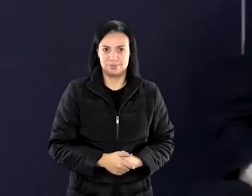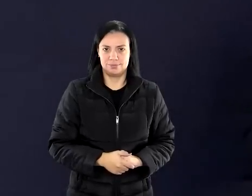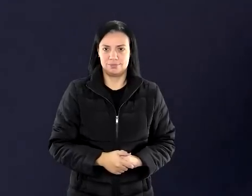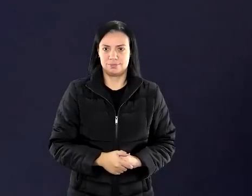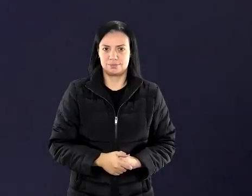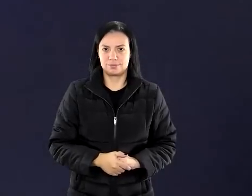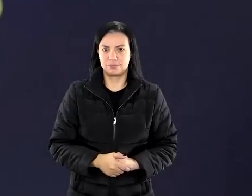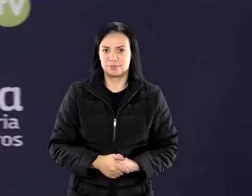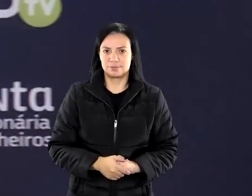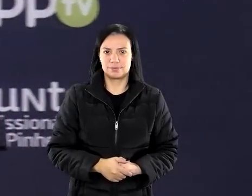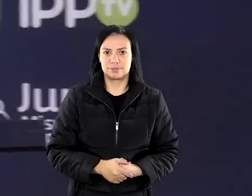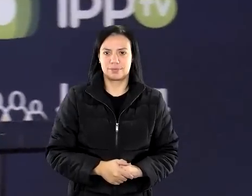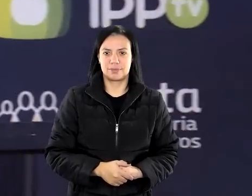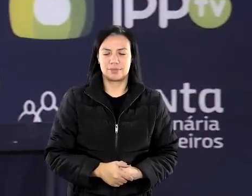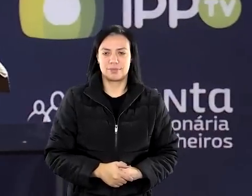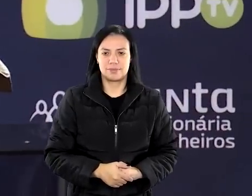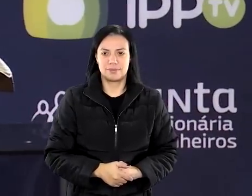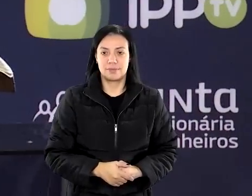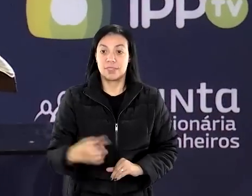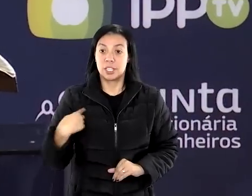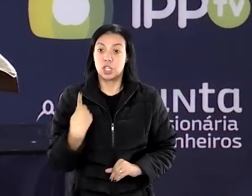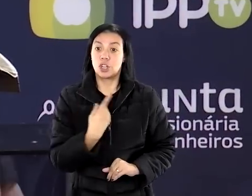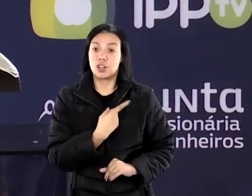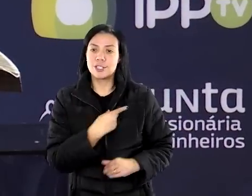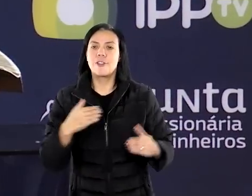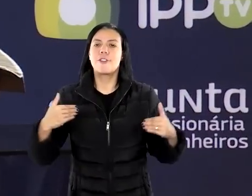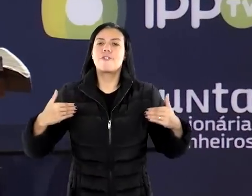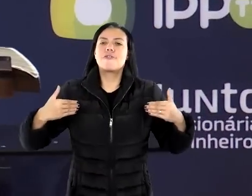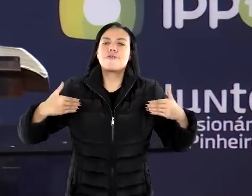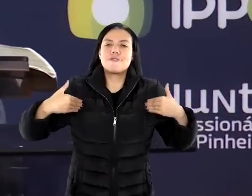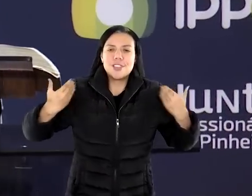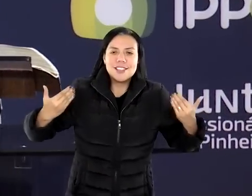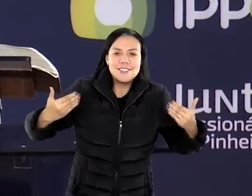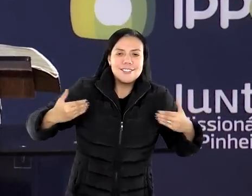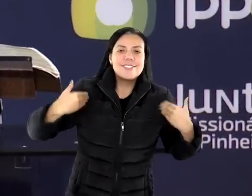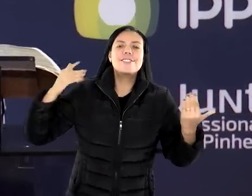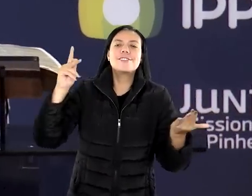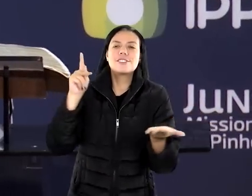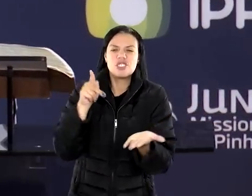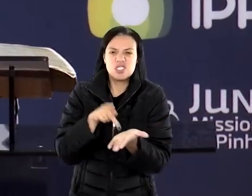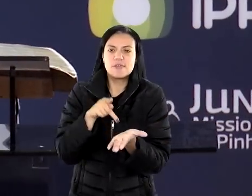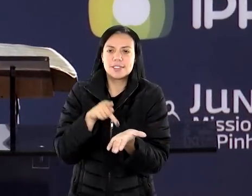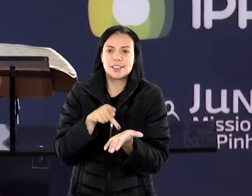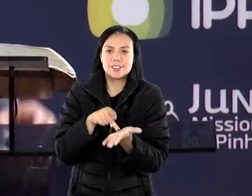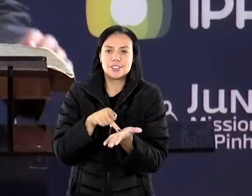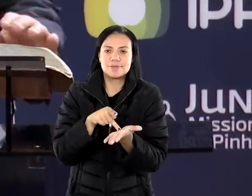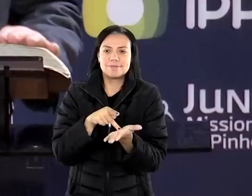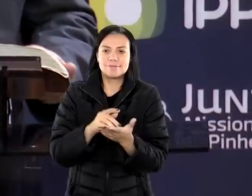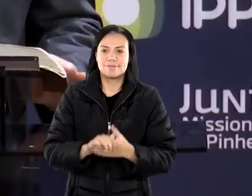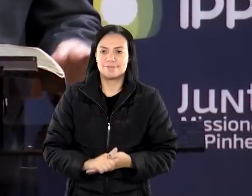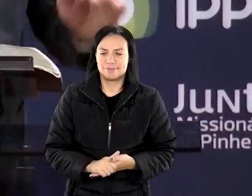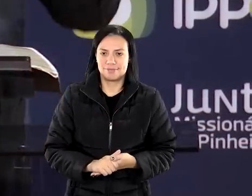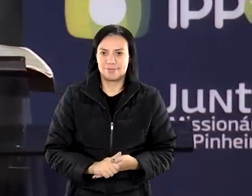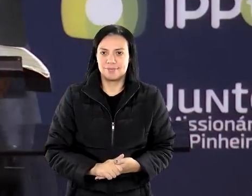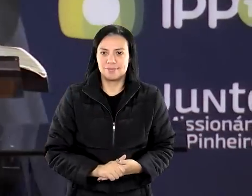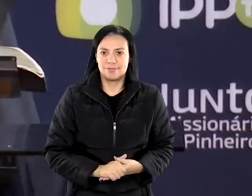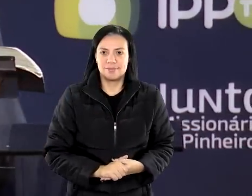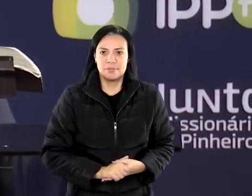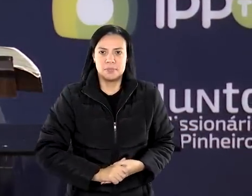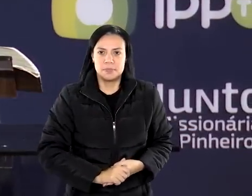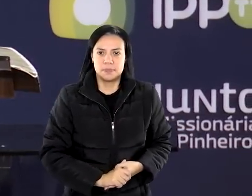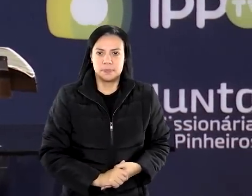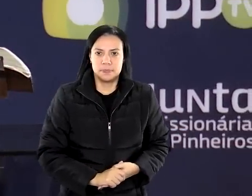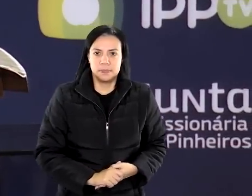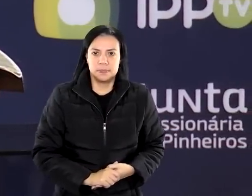que faz de você uma pessoa bem-aventurada. Primeira vantagem, Jesus vai colocar aqui,